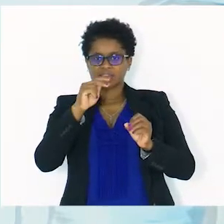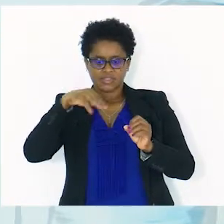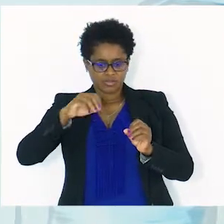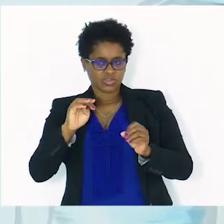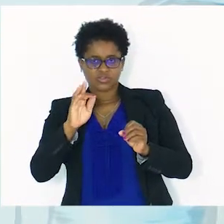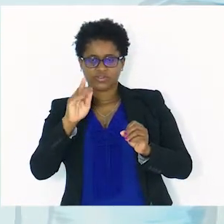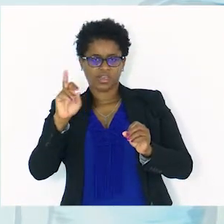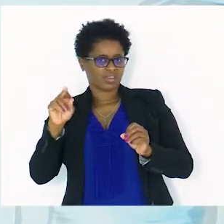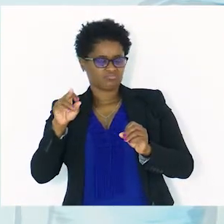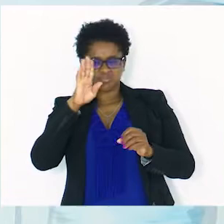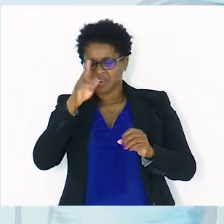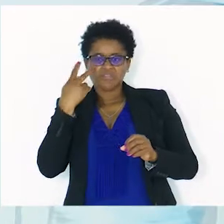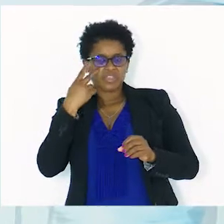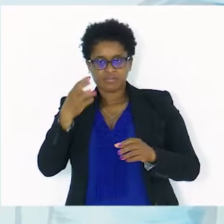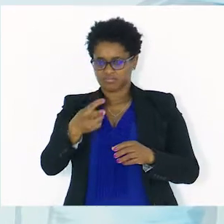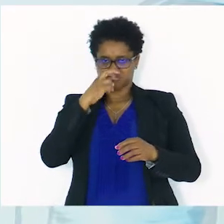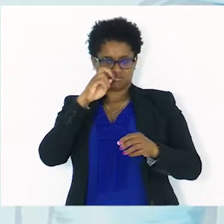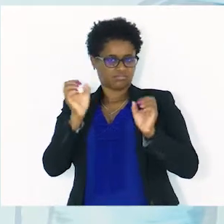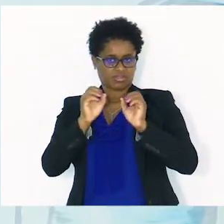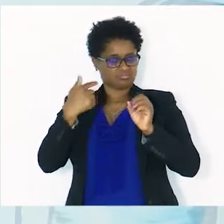respirar. Não respirando, não existiriam.